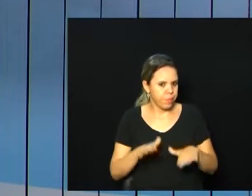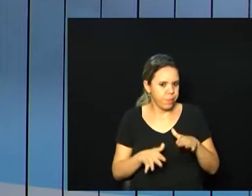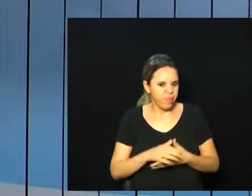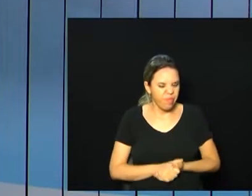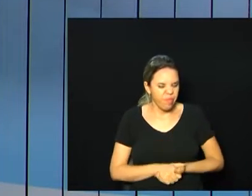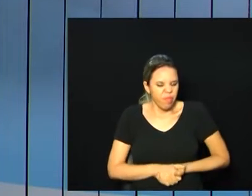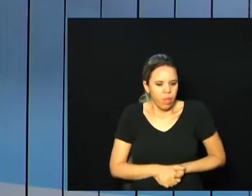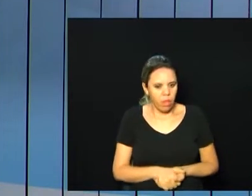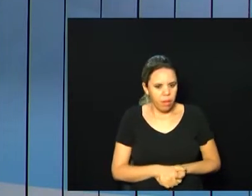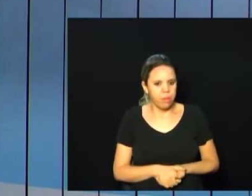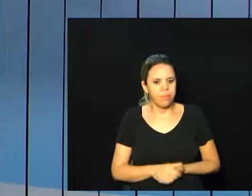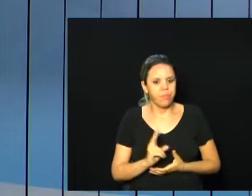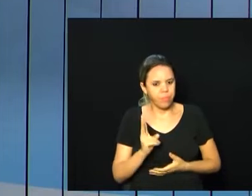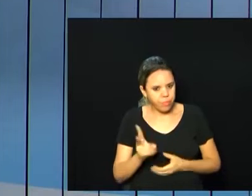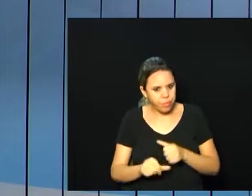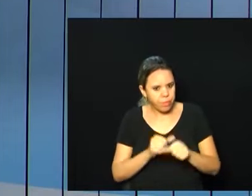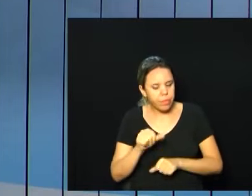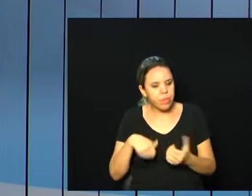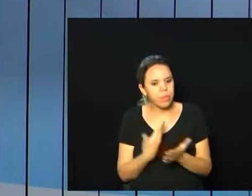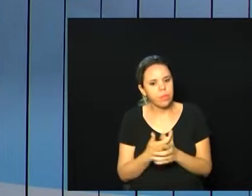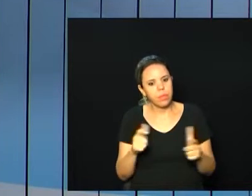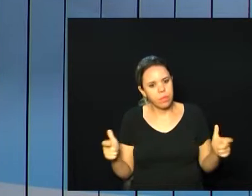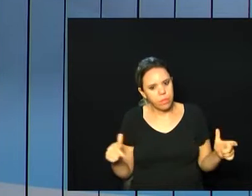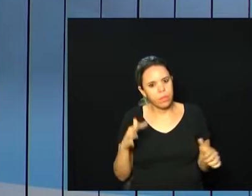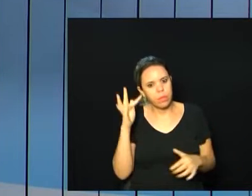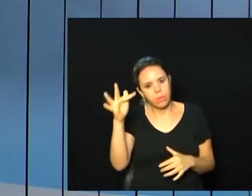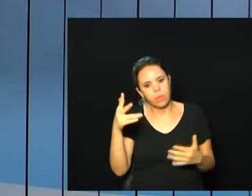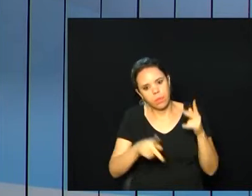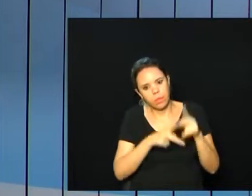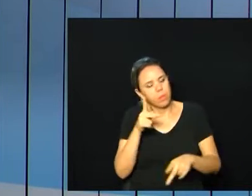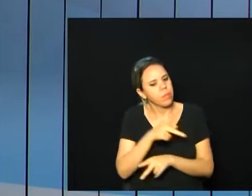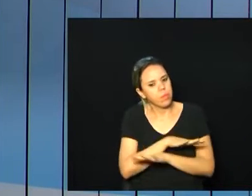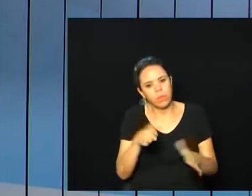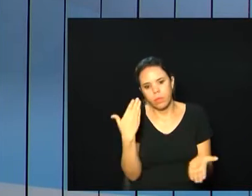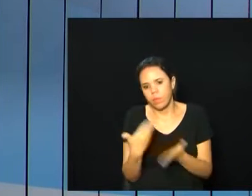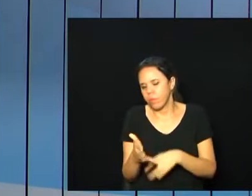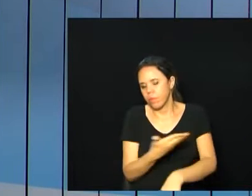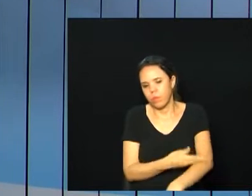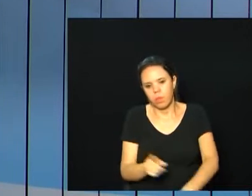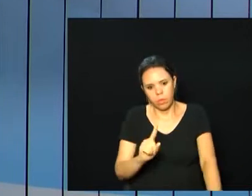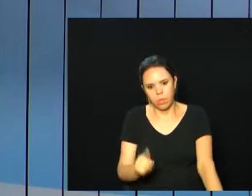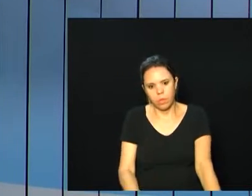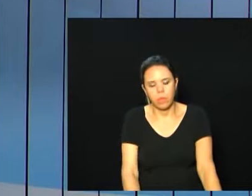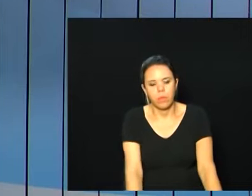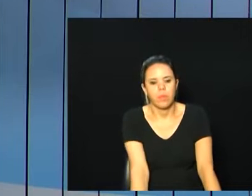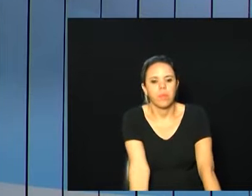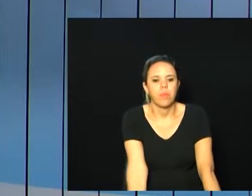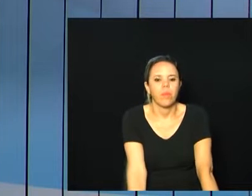provavelmente isso vai continuar ou até aumentar no futuro. As pessoas não vão perder esse costume, pelo que vocês